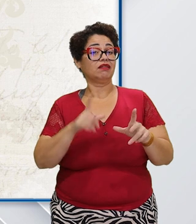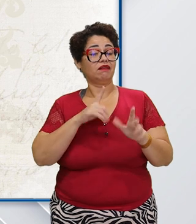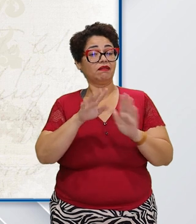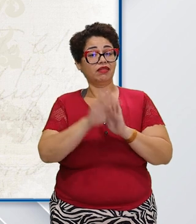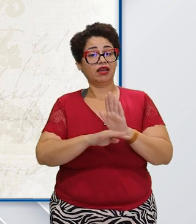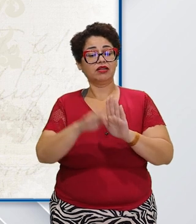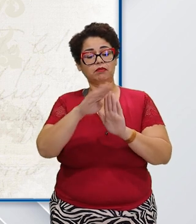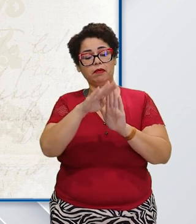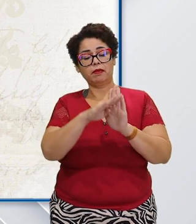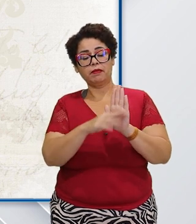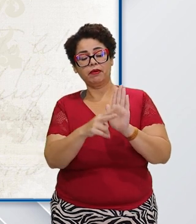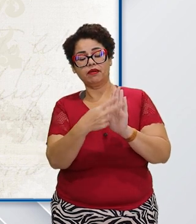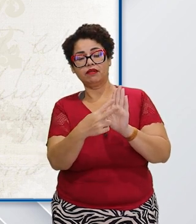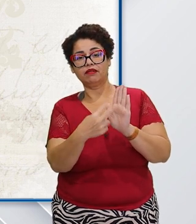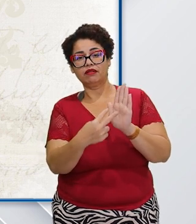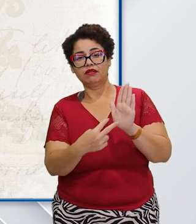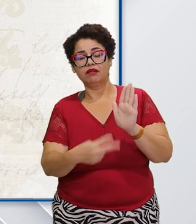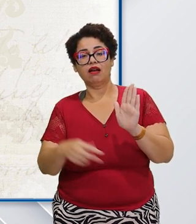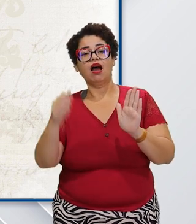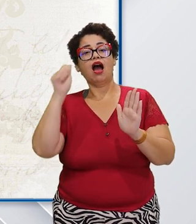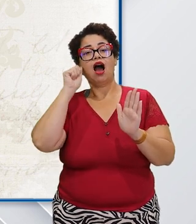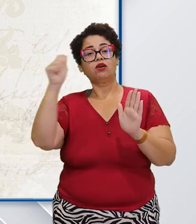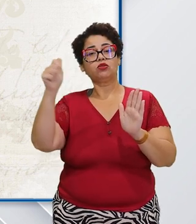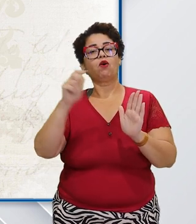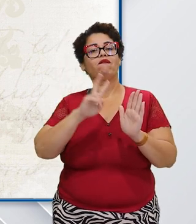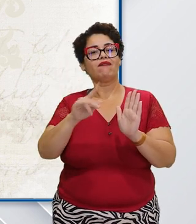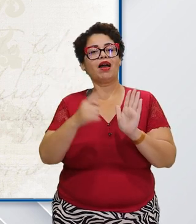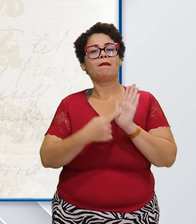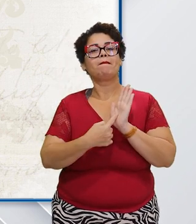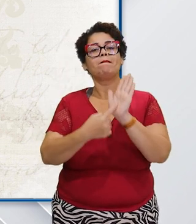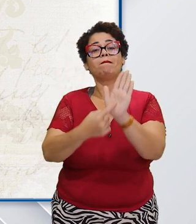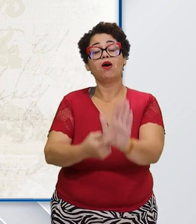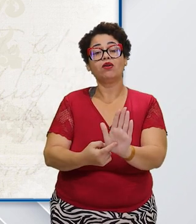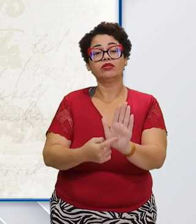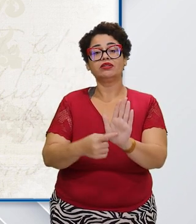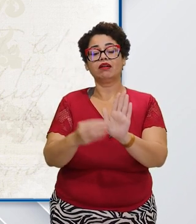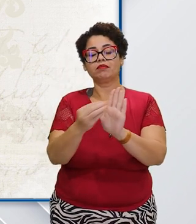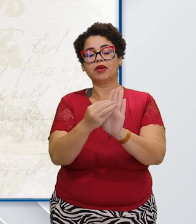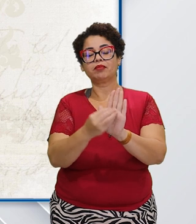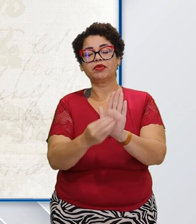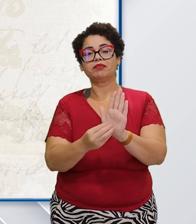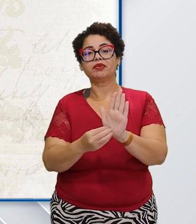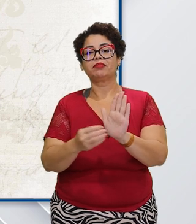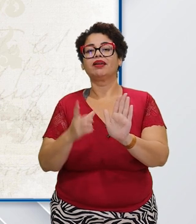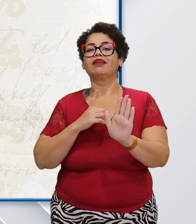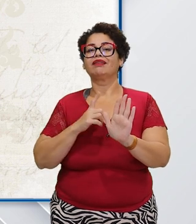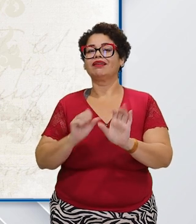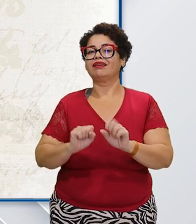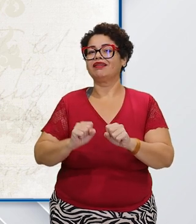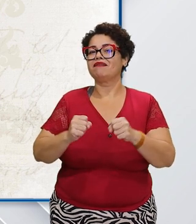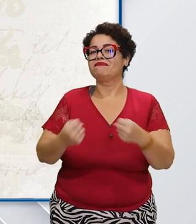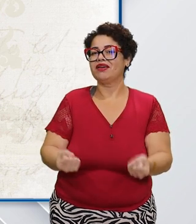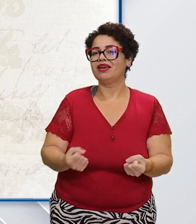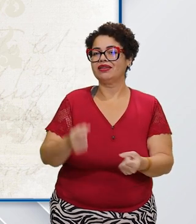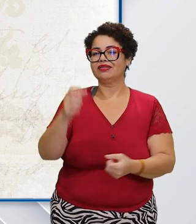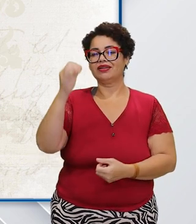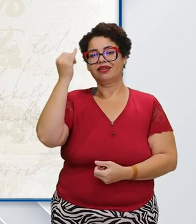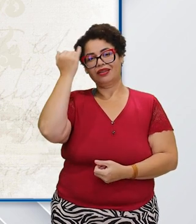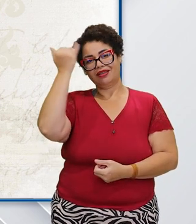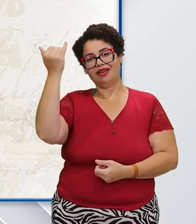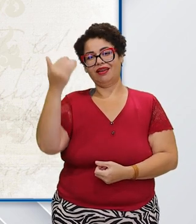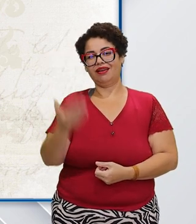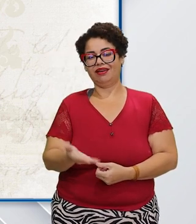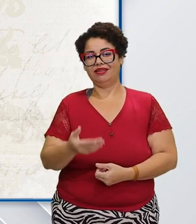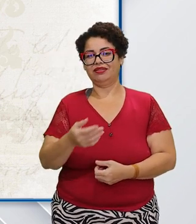o autor apresente argumentos para defender essa ideia para